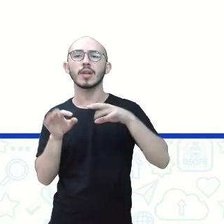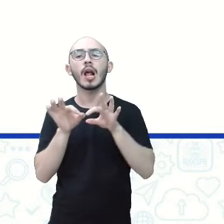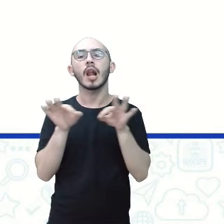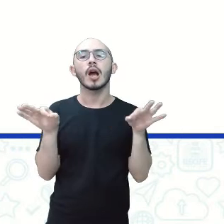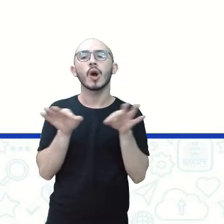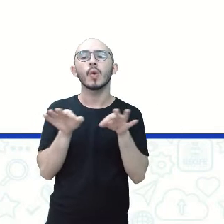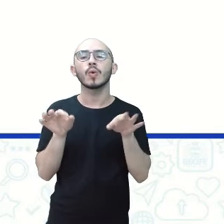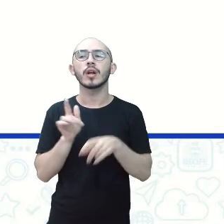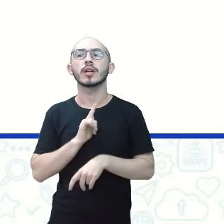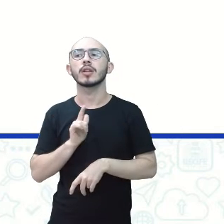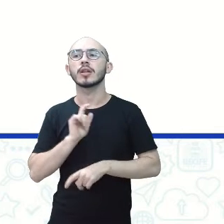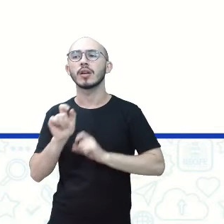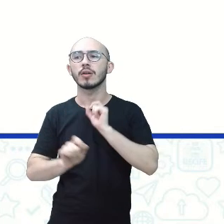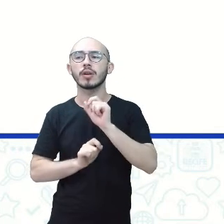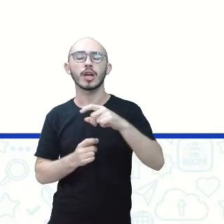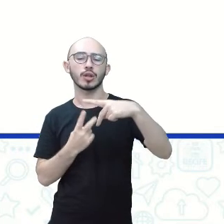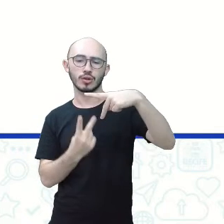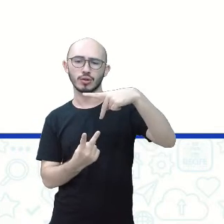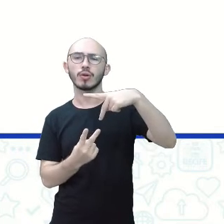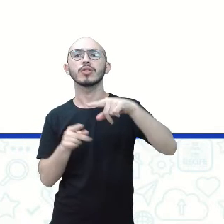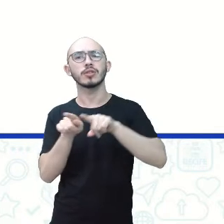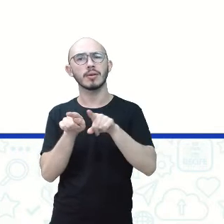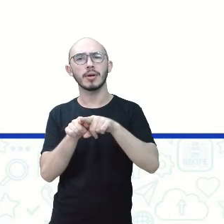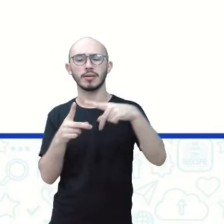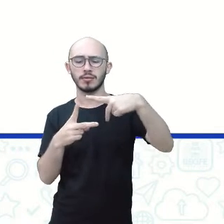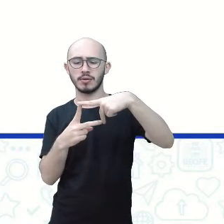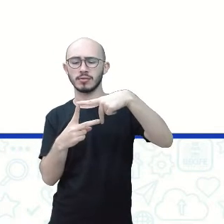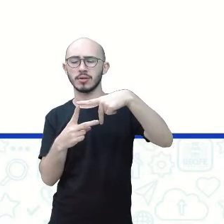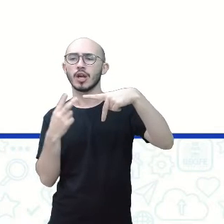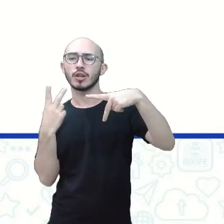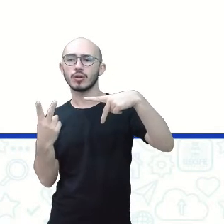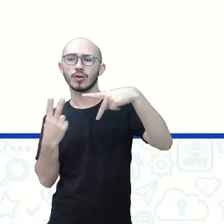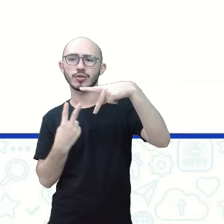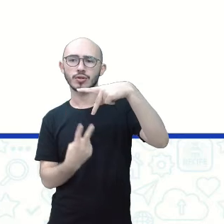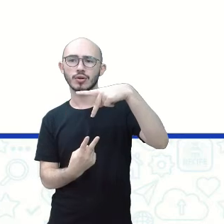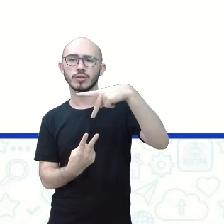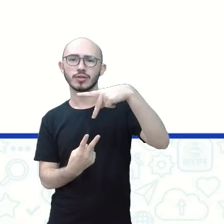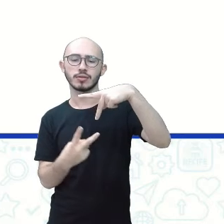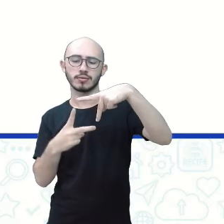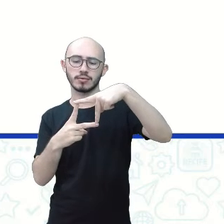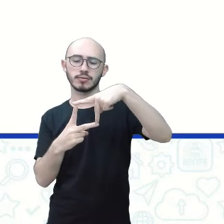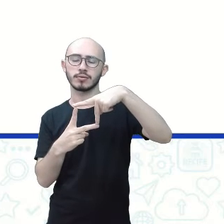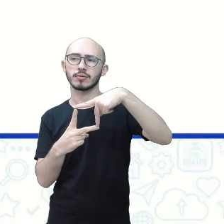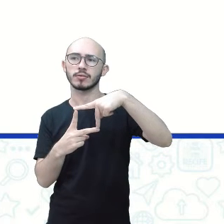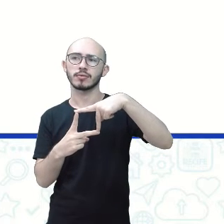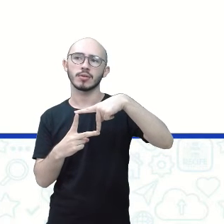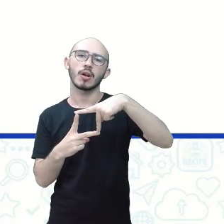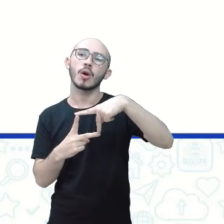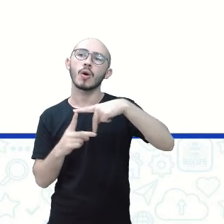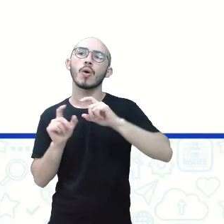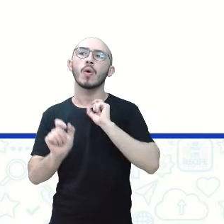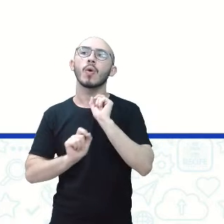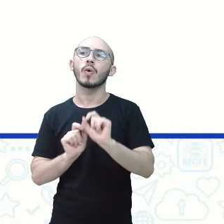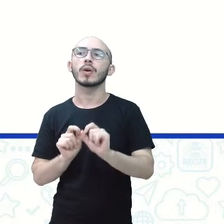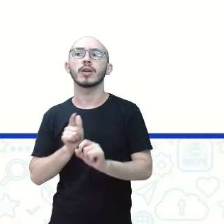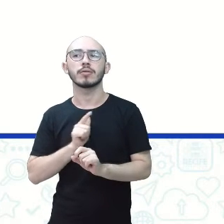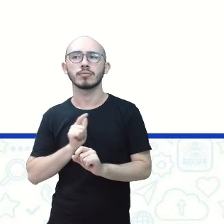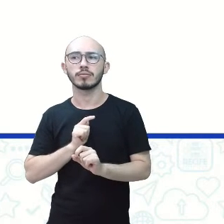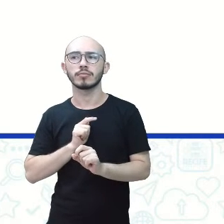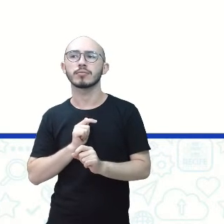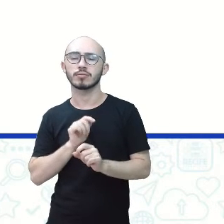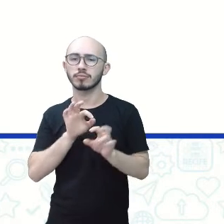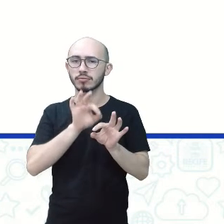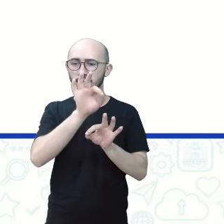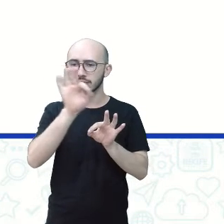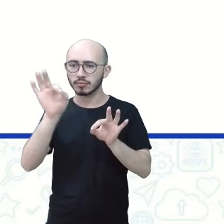a gente também vai ter medida 2, ó. Então, a gente consegue perceber que todas essas configurações